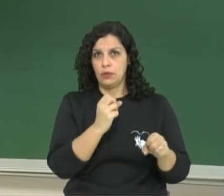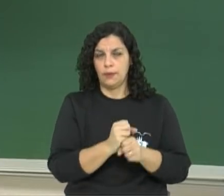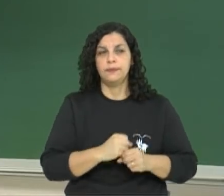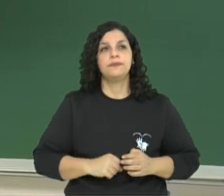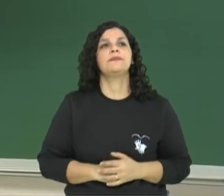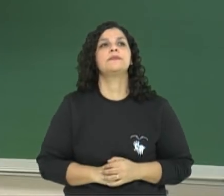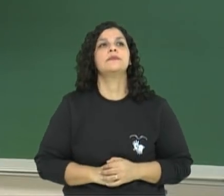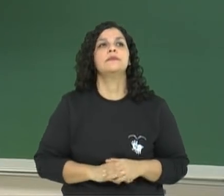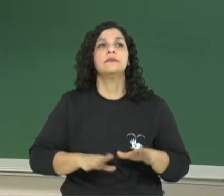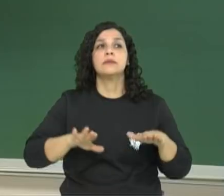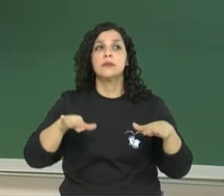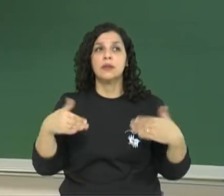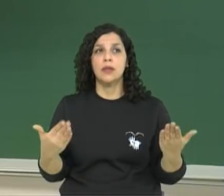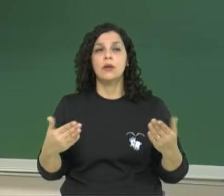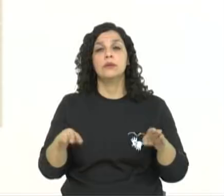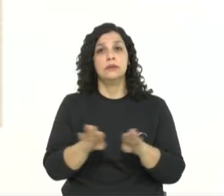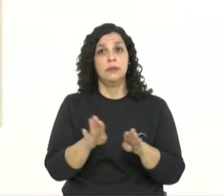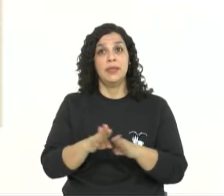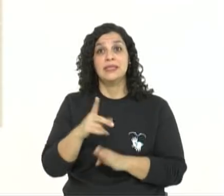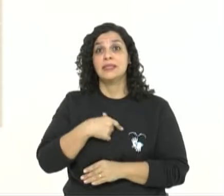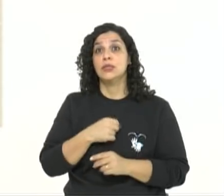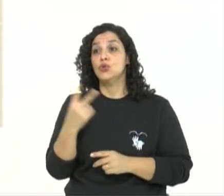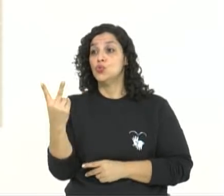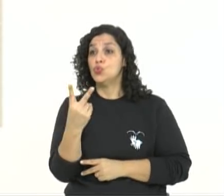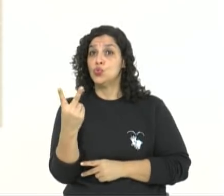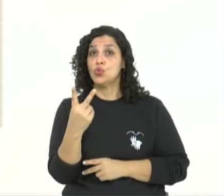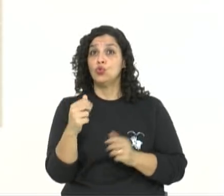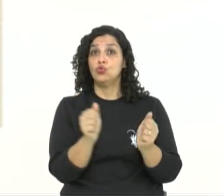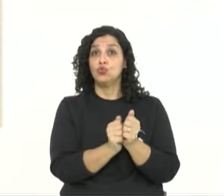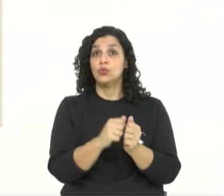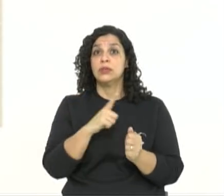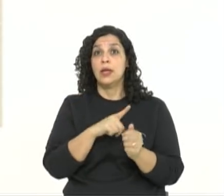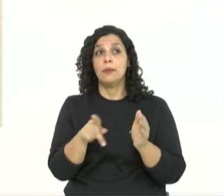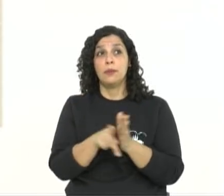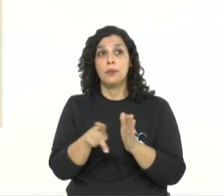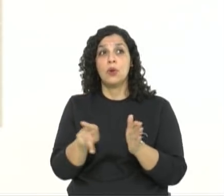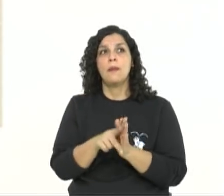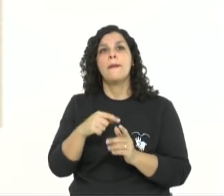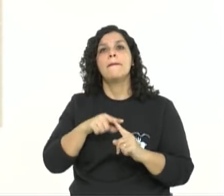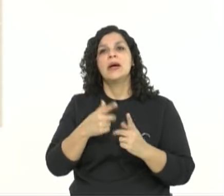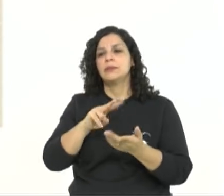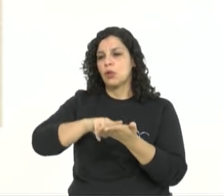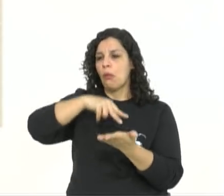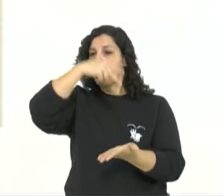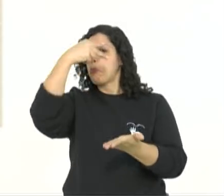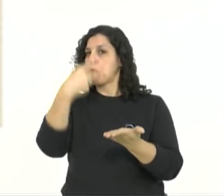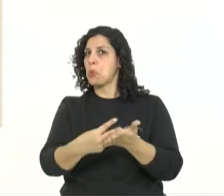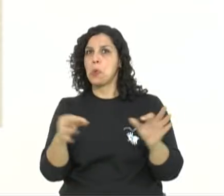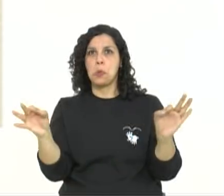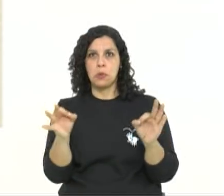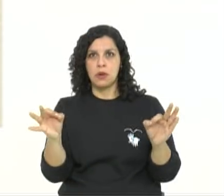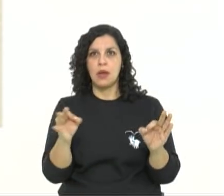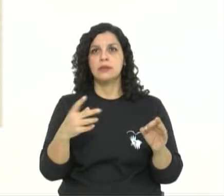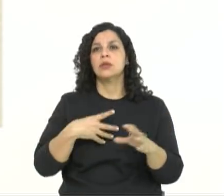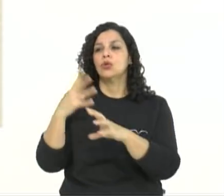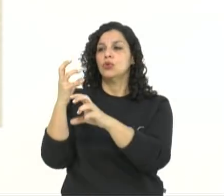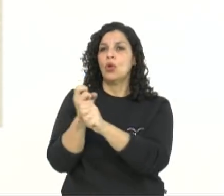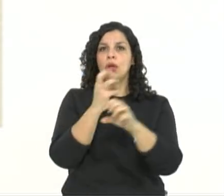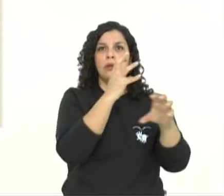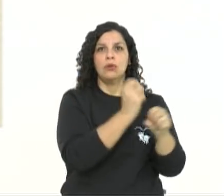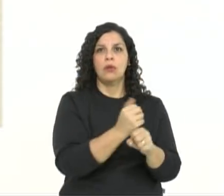round, certo? Em caso de ampla vantagem, mas sem a aplicação de quedas, deve-se considerar a